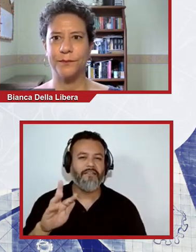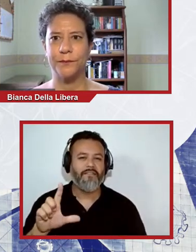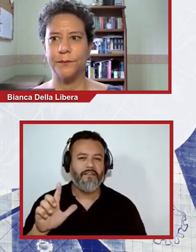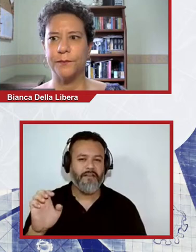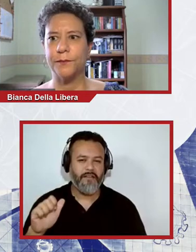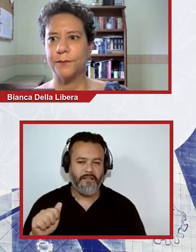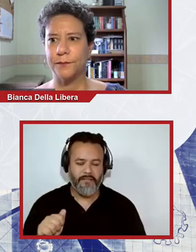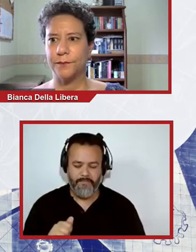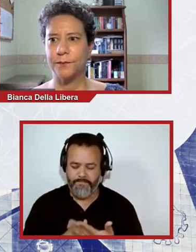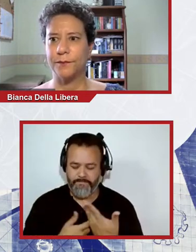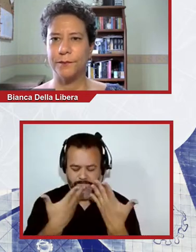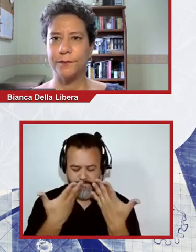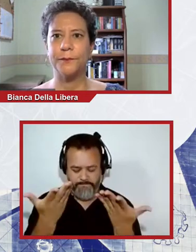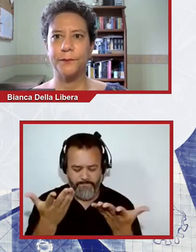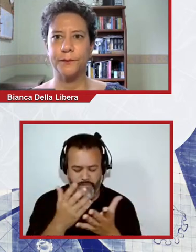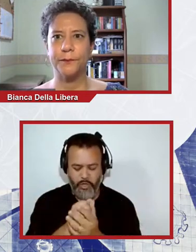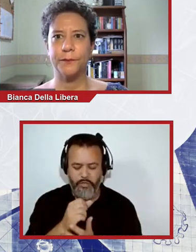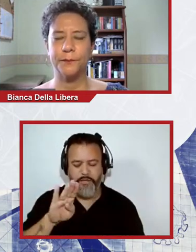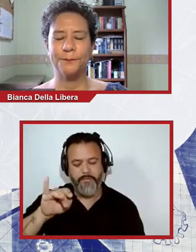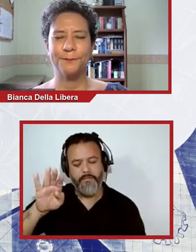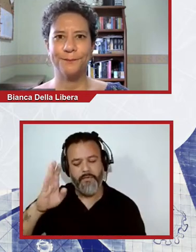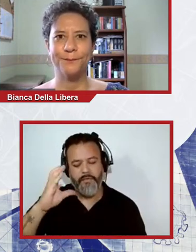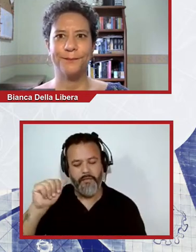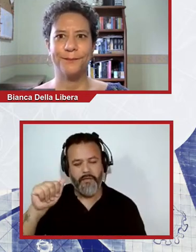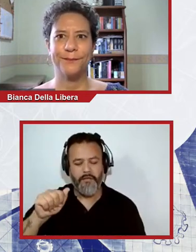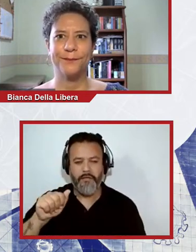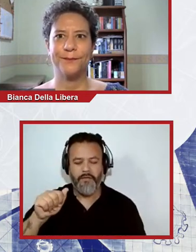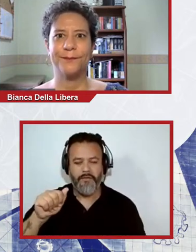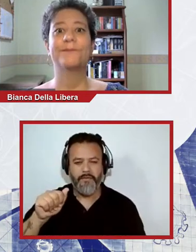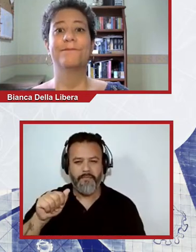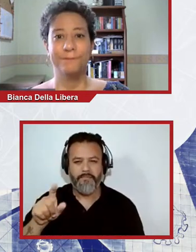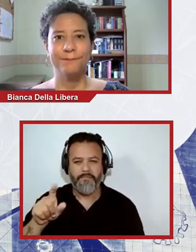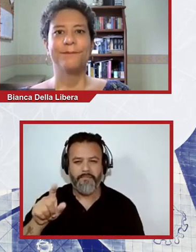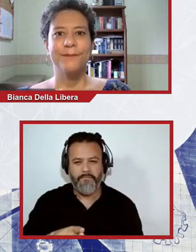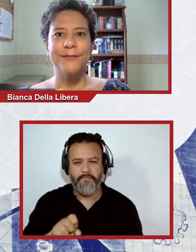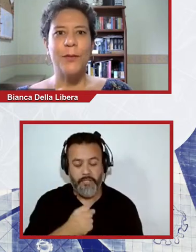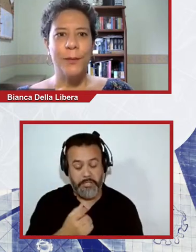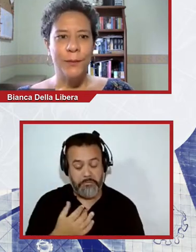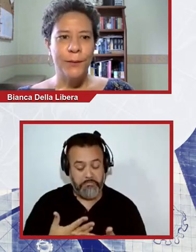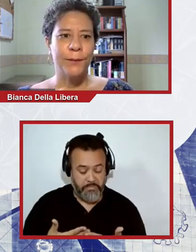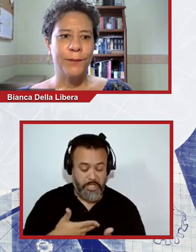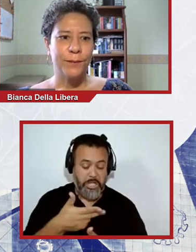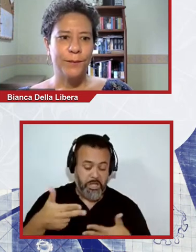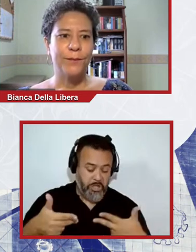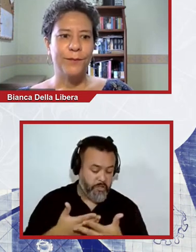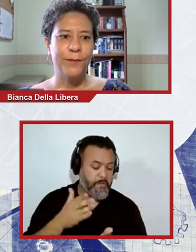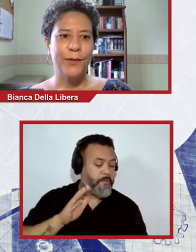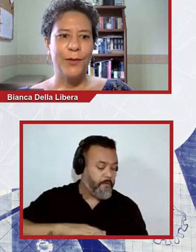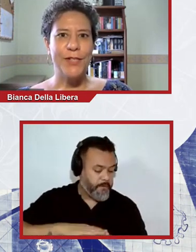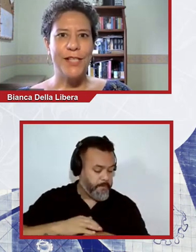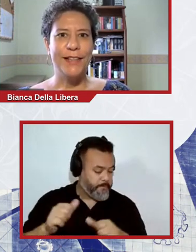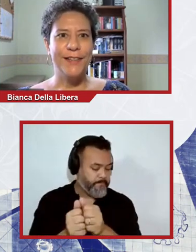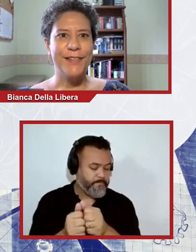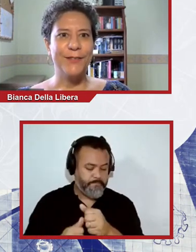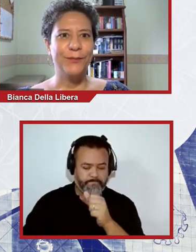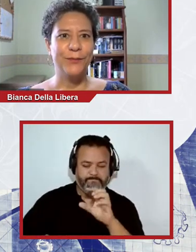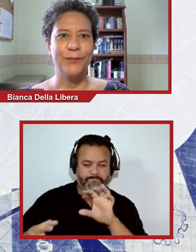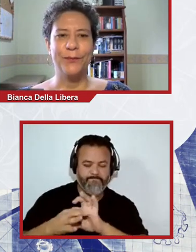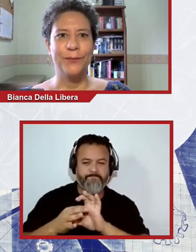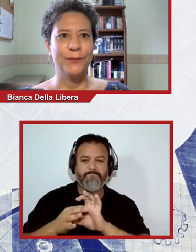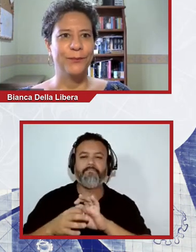todos vocês e a Bianca, queridíssima amiga. Já temos muita coisa para fazer junto, Bianca. Vamos nos reunir. Com